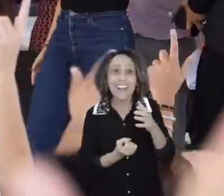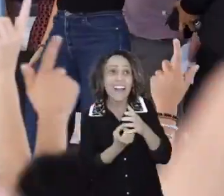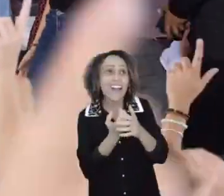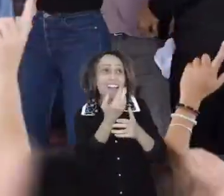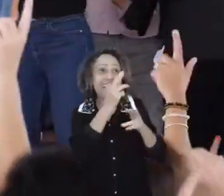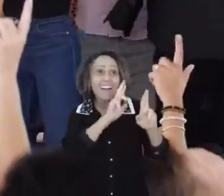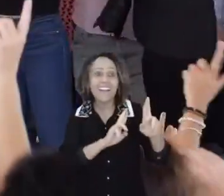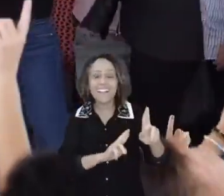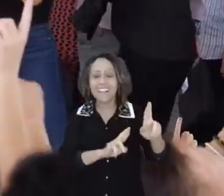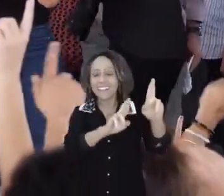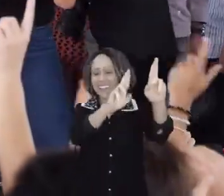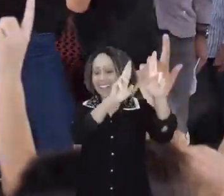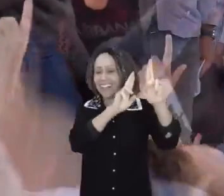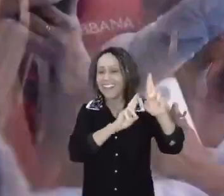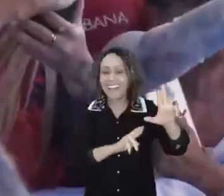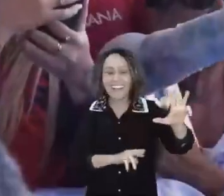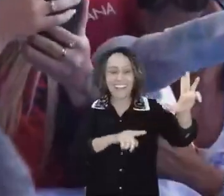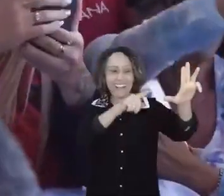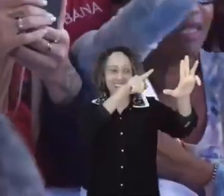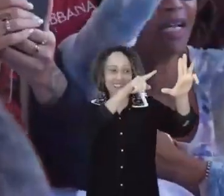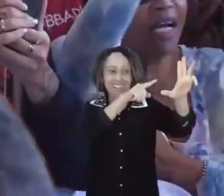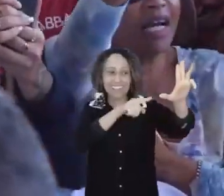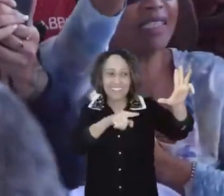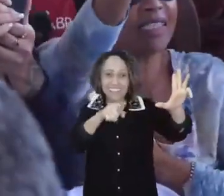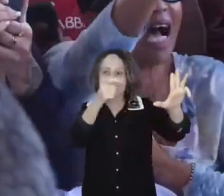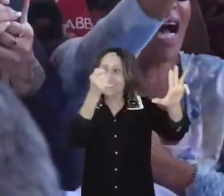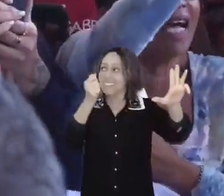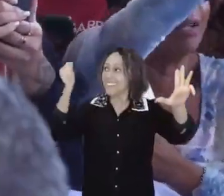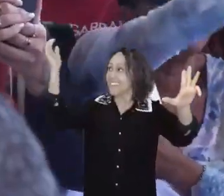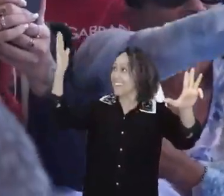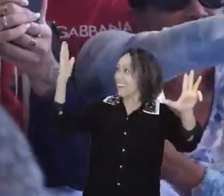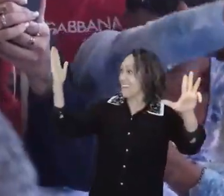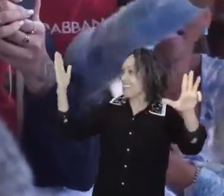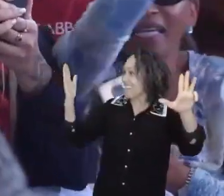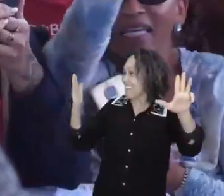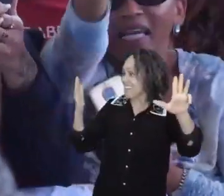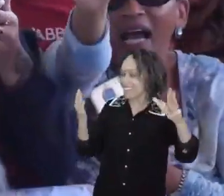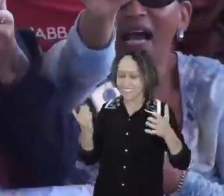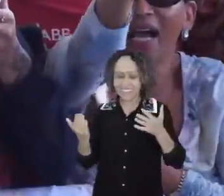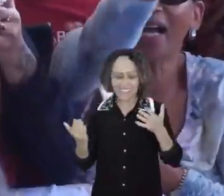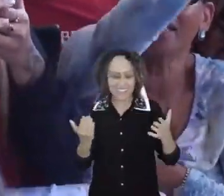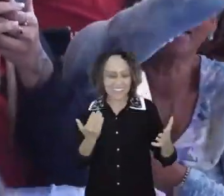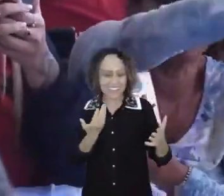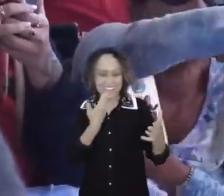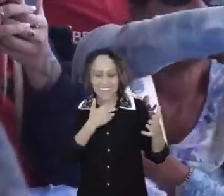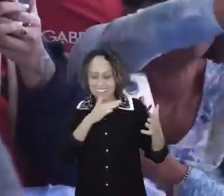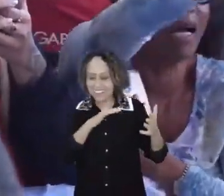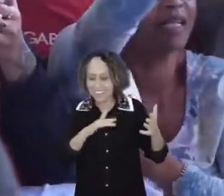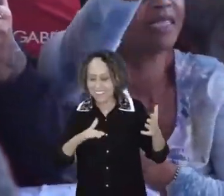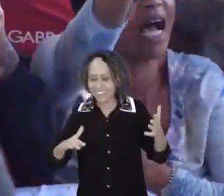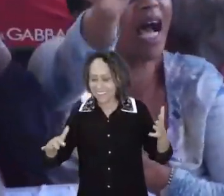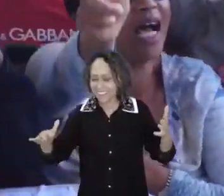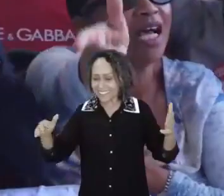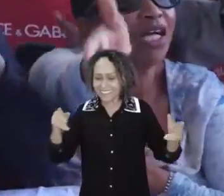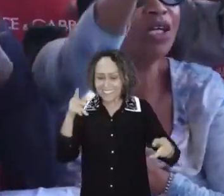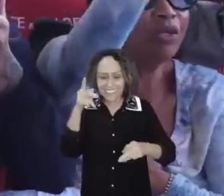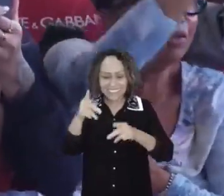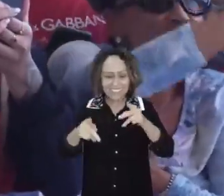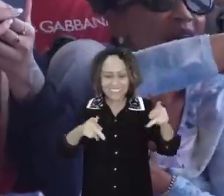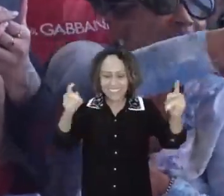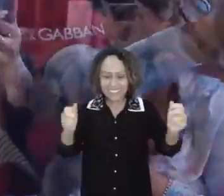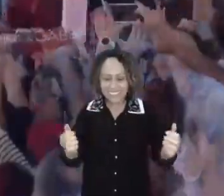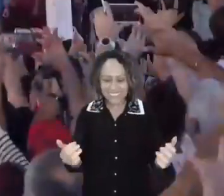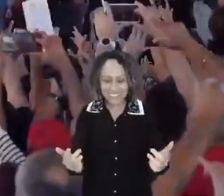lá, o Brasil criança na alegria de se abraçar. Lula